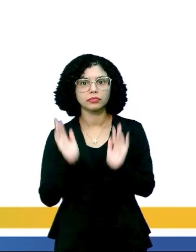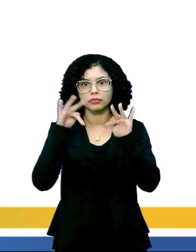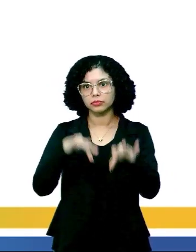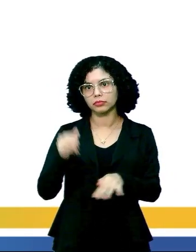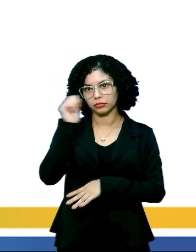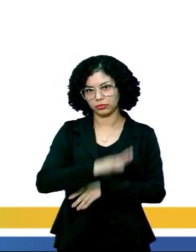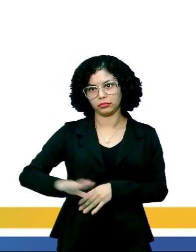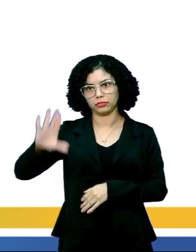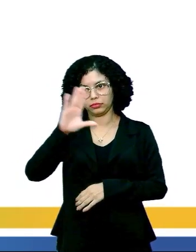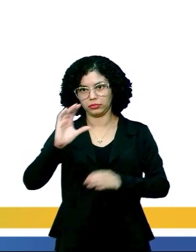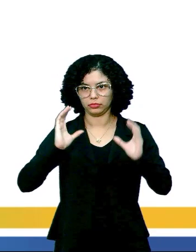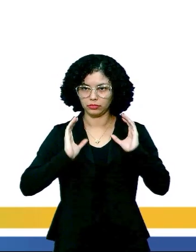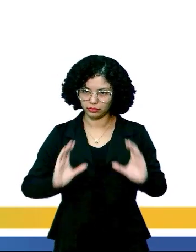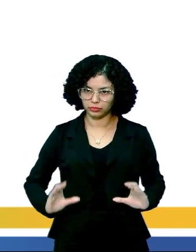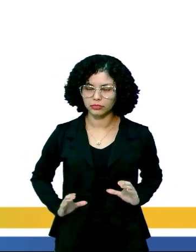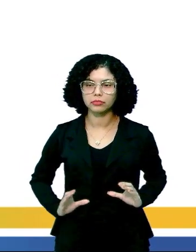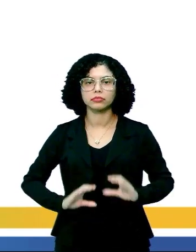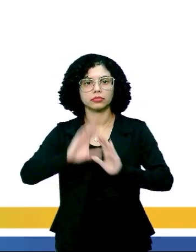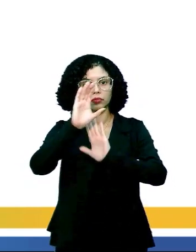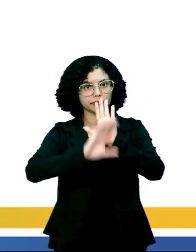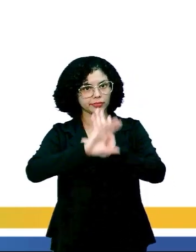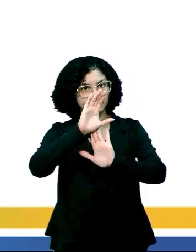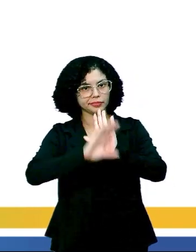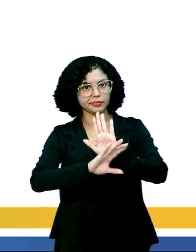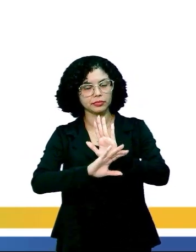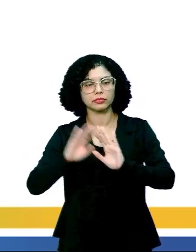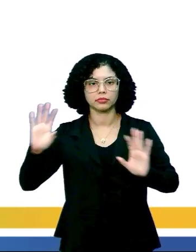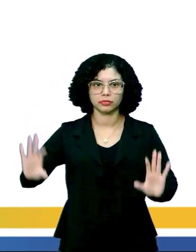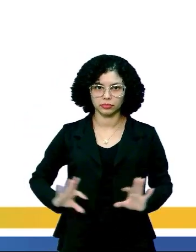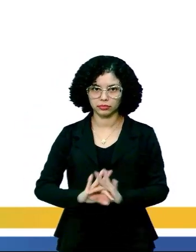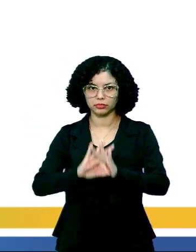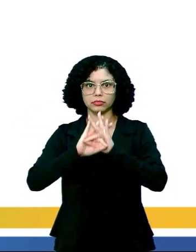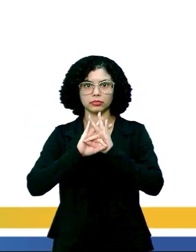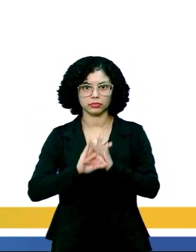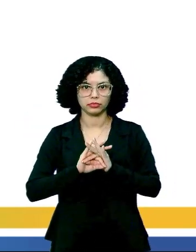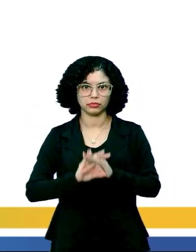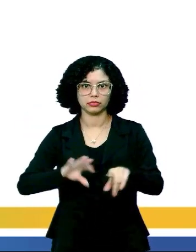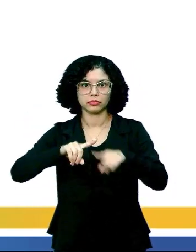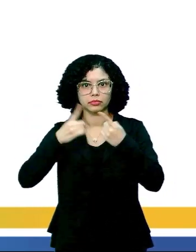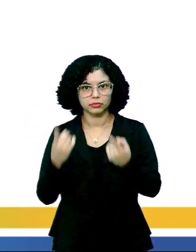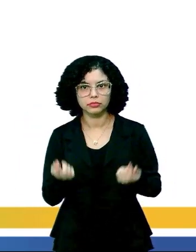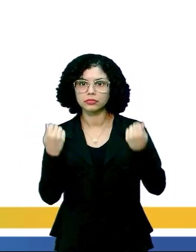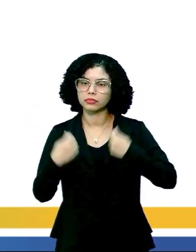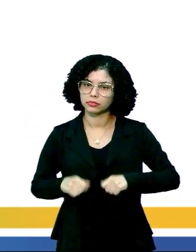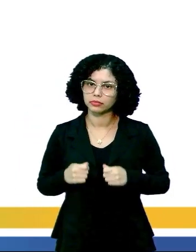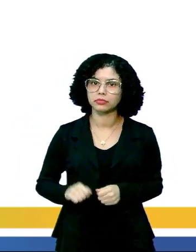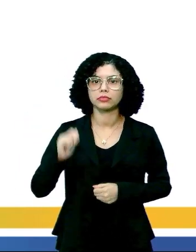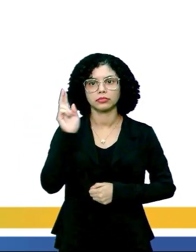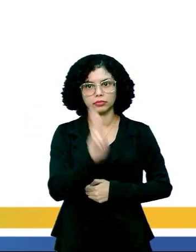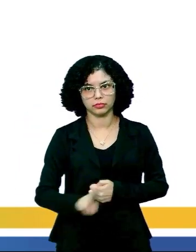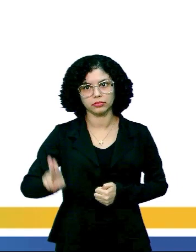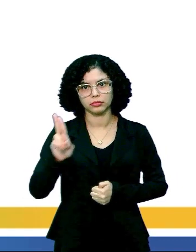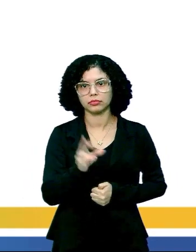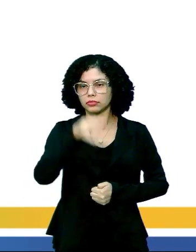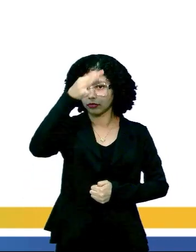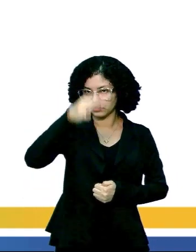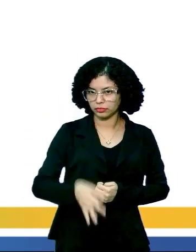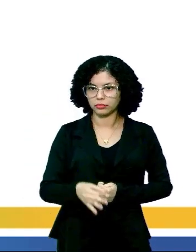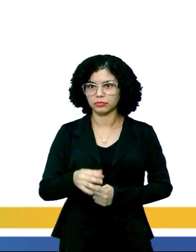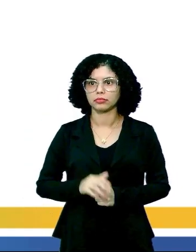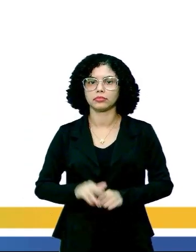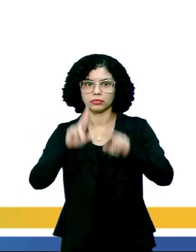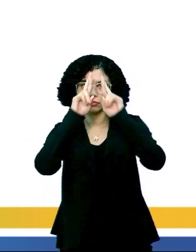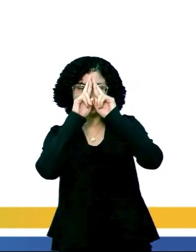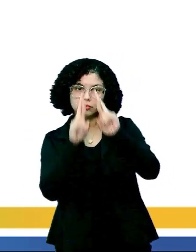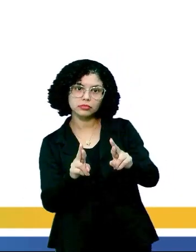Portanto, conclui-se que nacionalidade e cidadania são conceitos interligados, mas que devem ser utilizados de